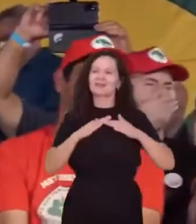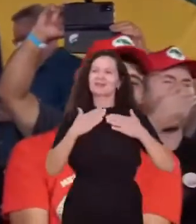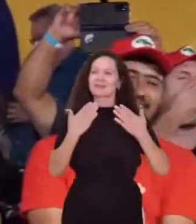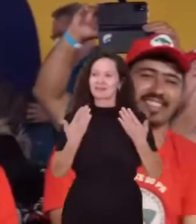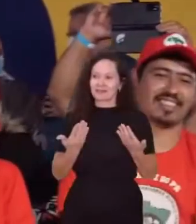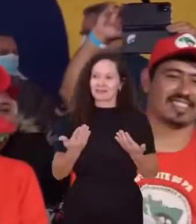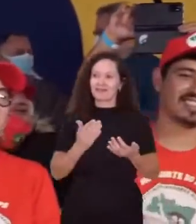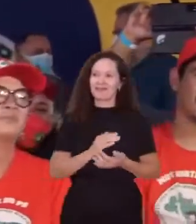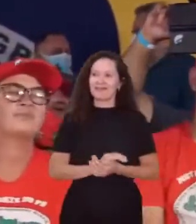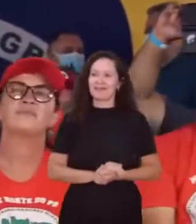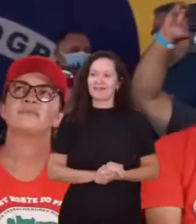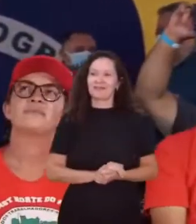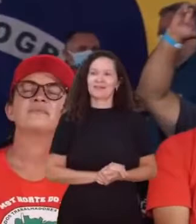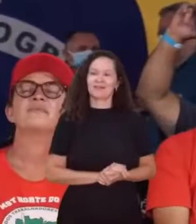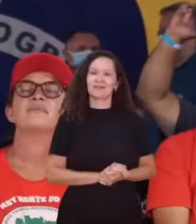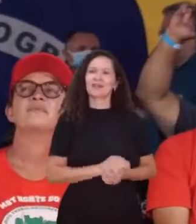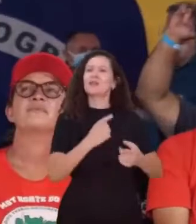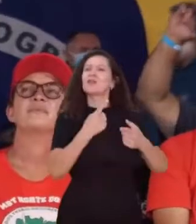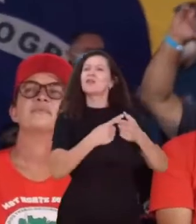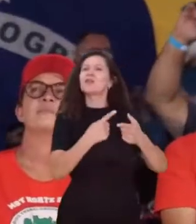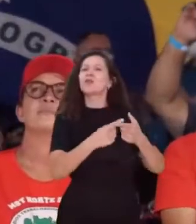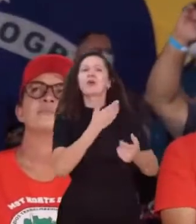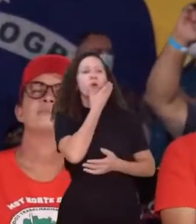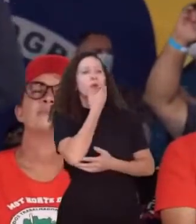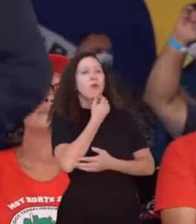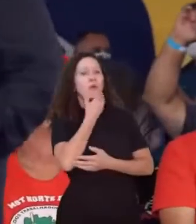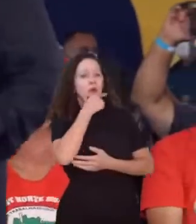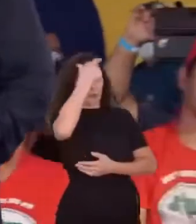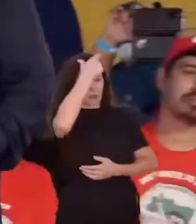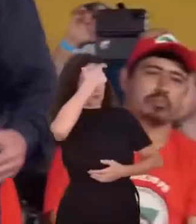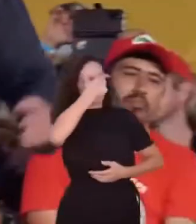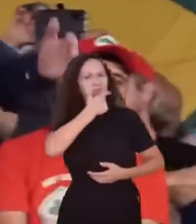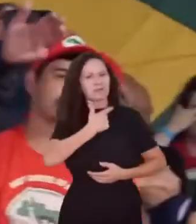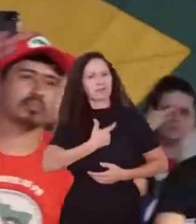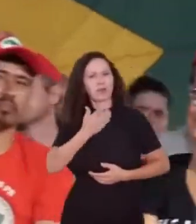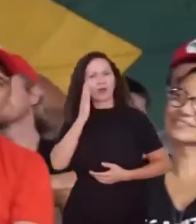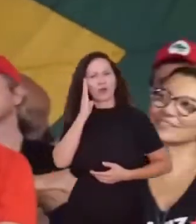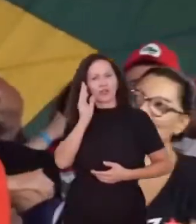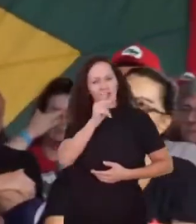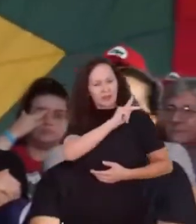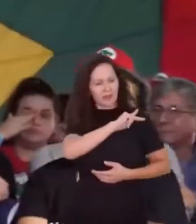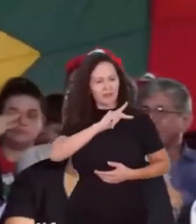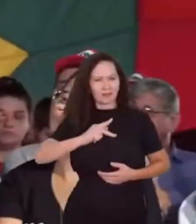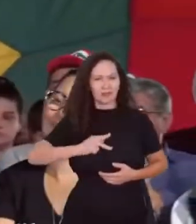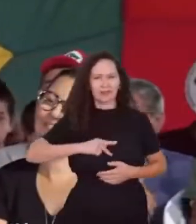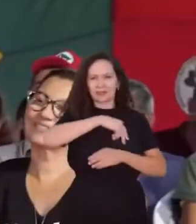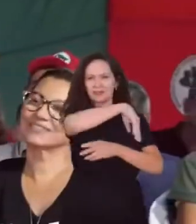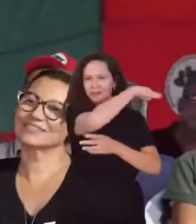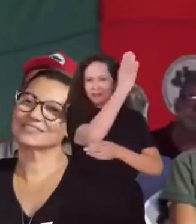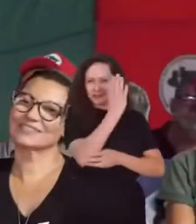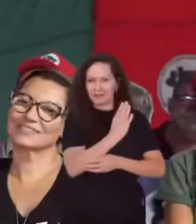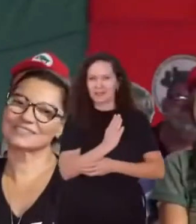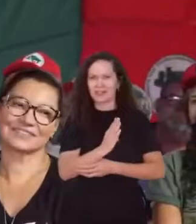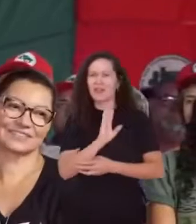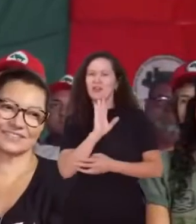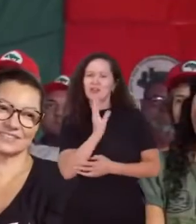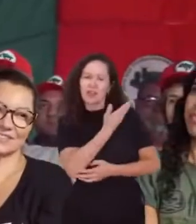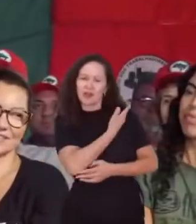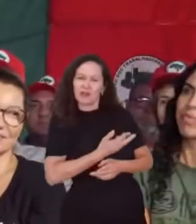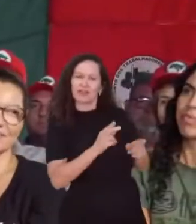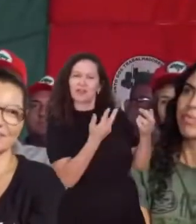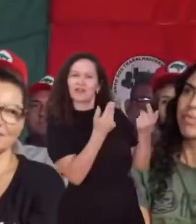por que um cara como eu, que já fui presidente da República, como o Riquião já foi governador, está